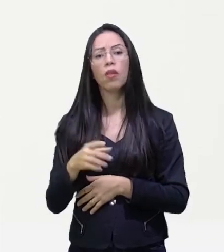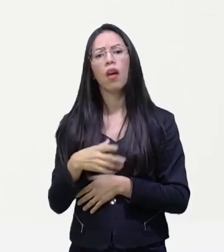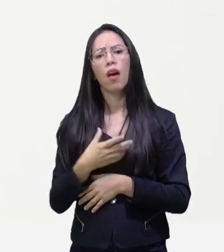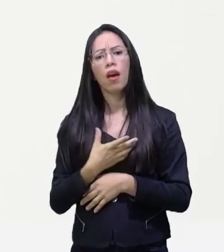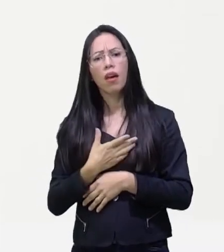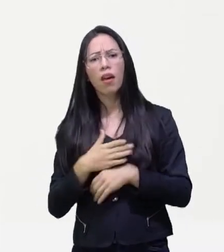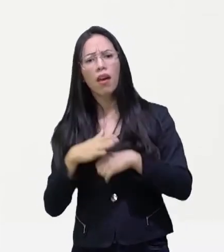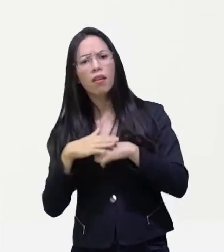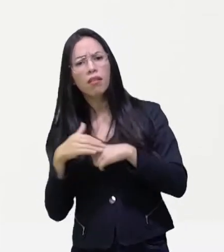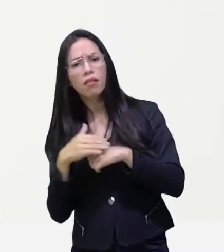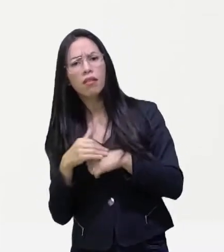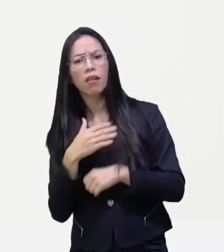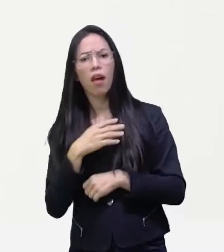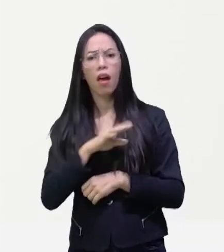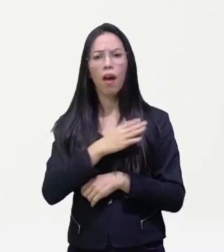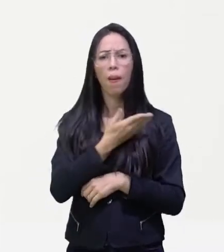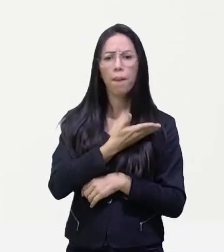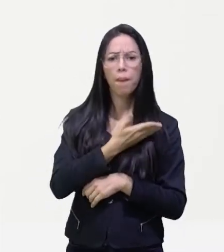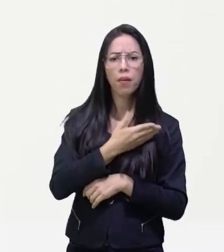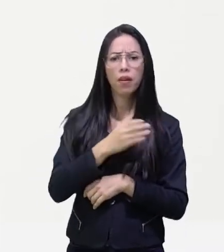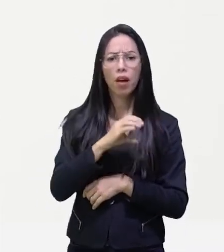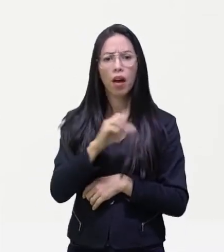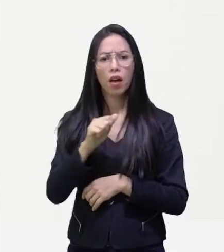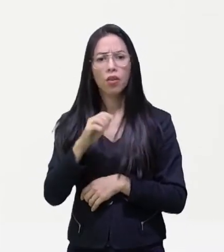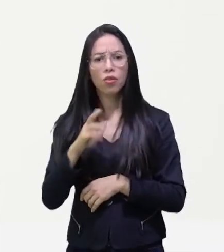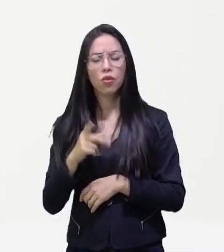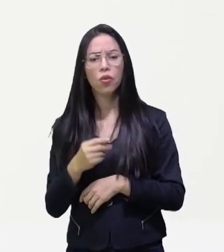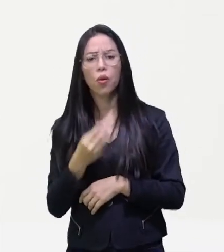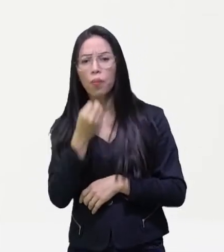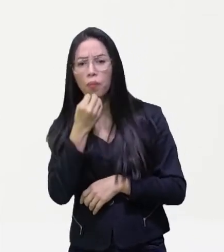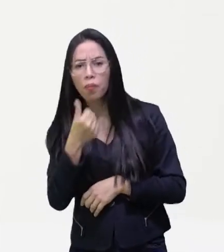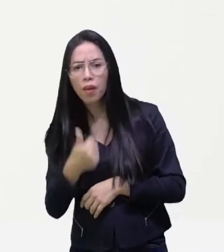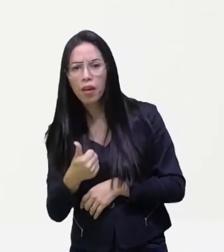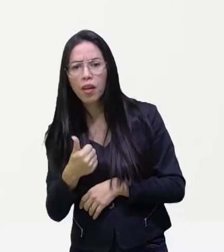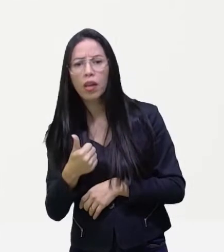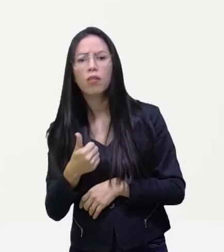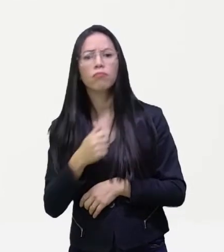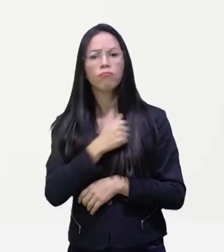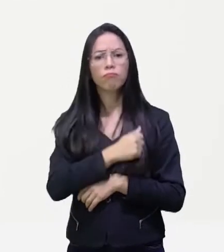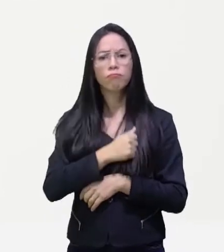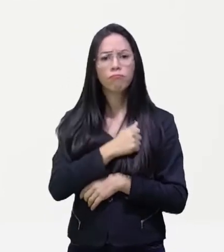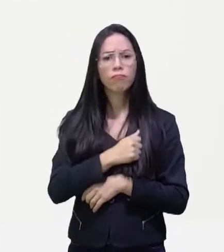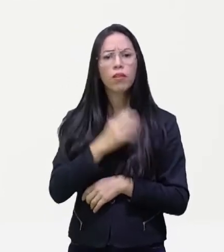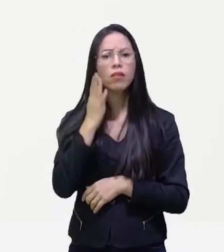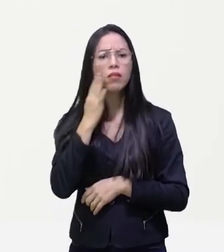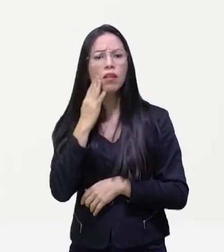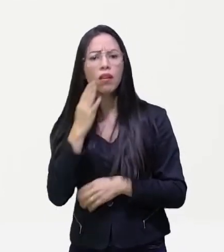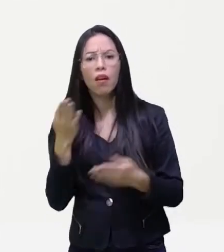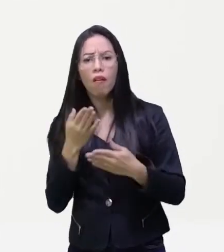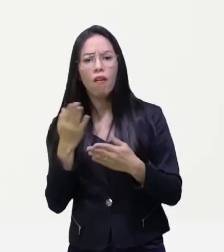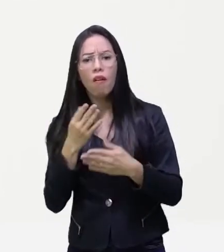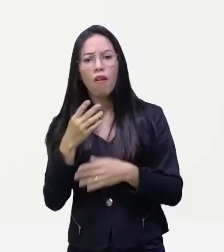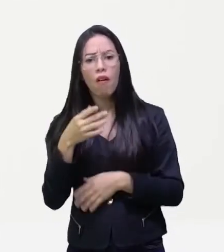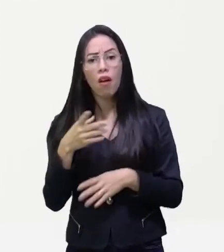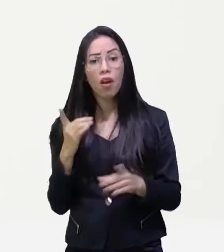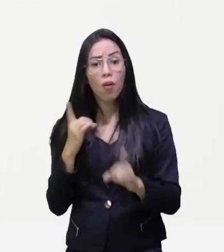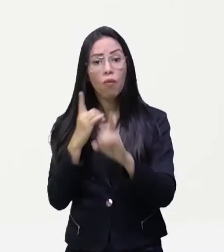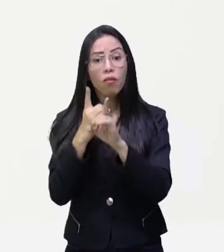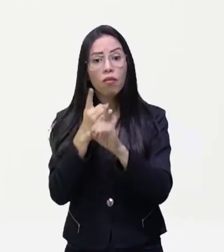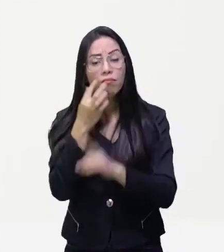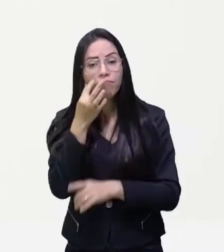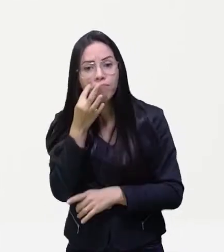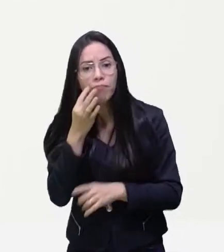nos ver pessoalmente, mas acredito que logo, logo estaremos juntas, novamente na escola. Eu estou gostando muito